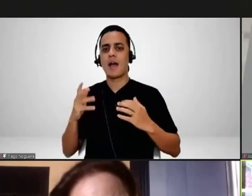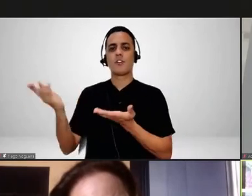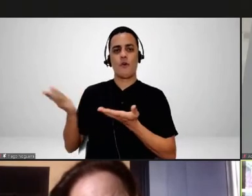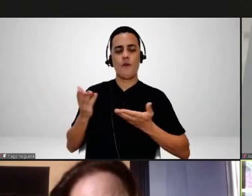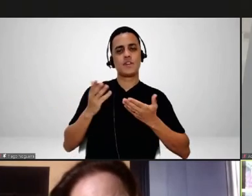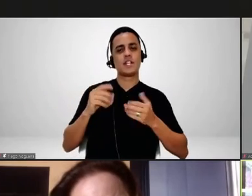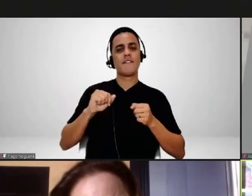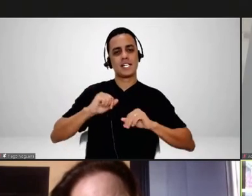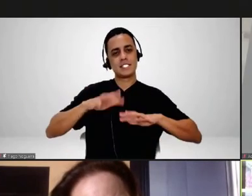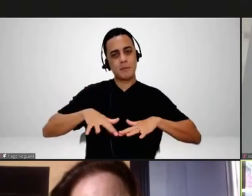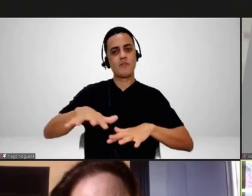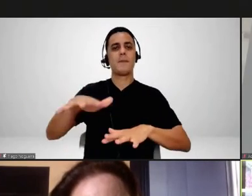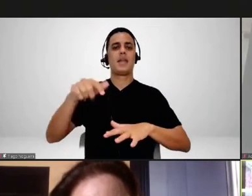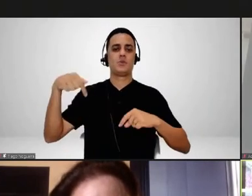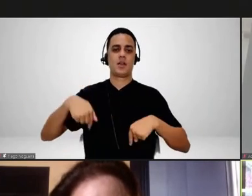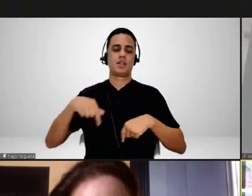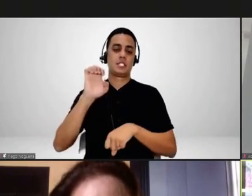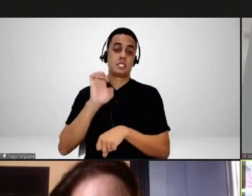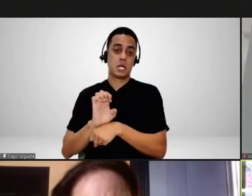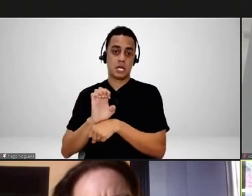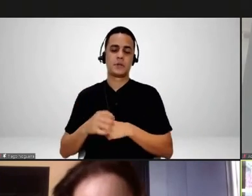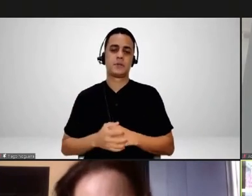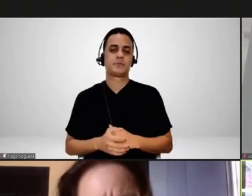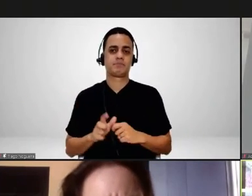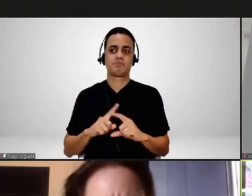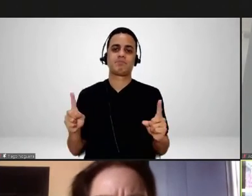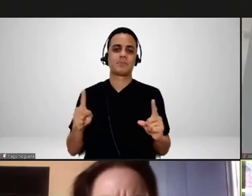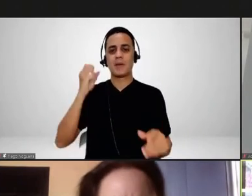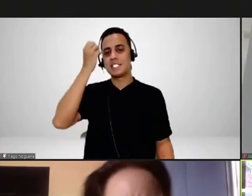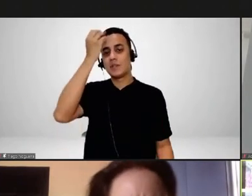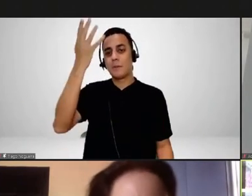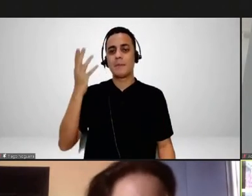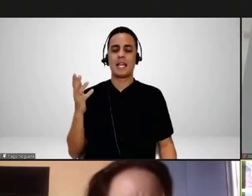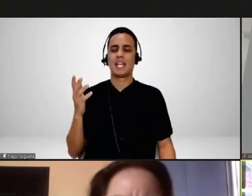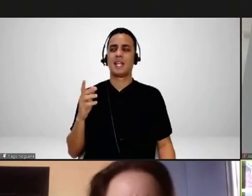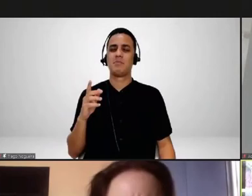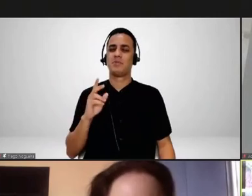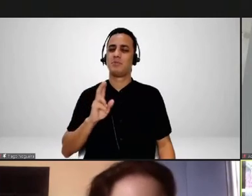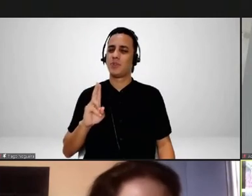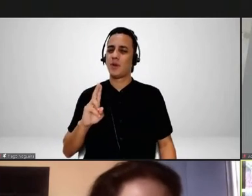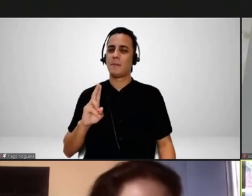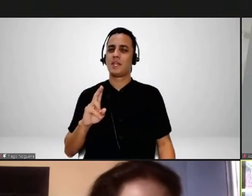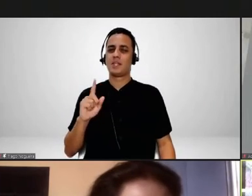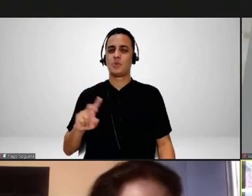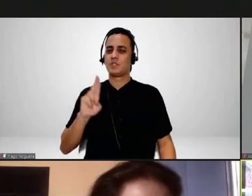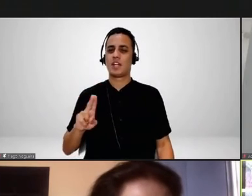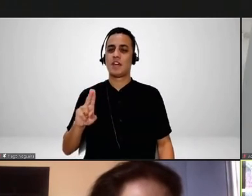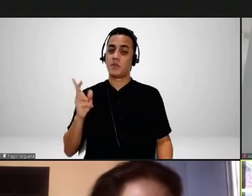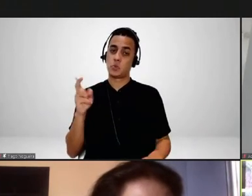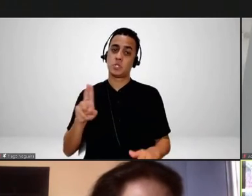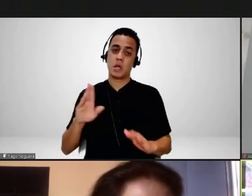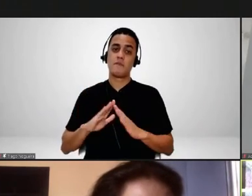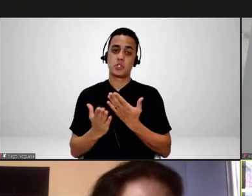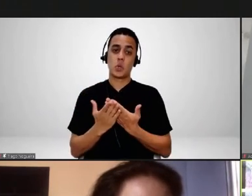esse movimento aqui no estado. Agora, eu não me lembro, o termo não era, ele ainda usava a escola nova, não sei